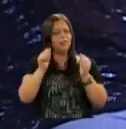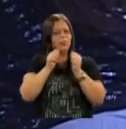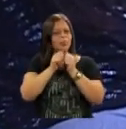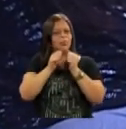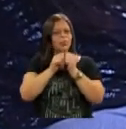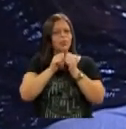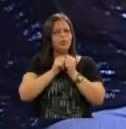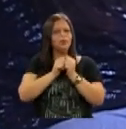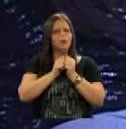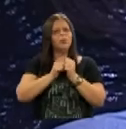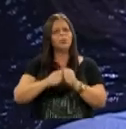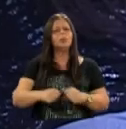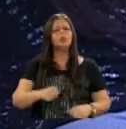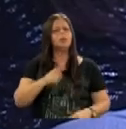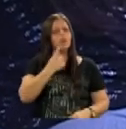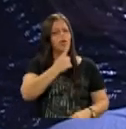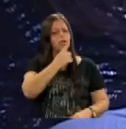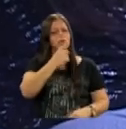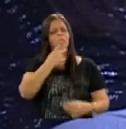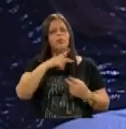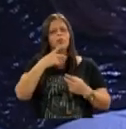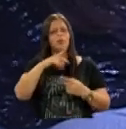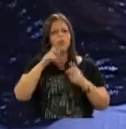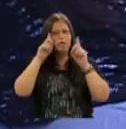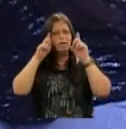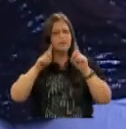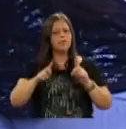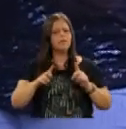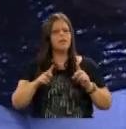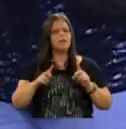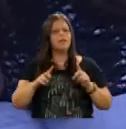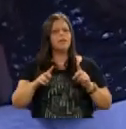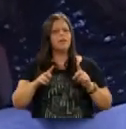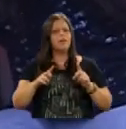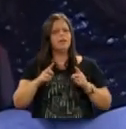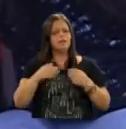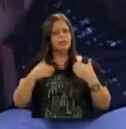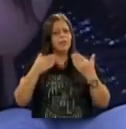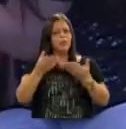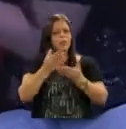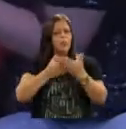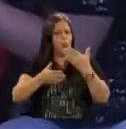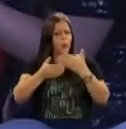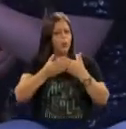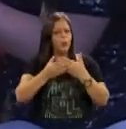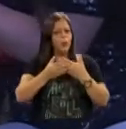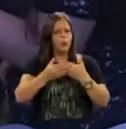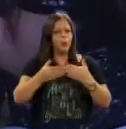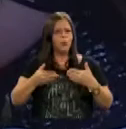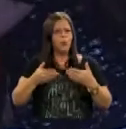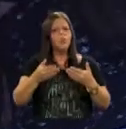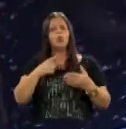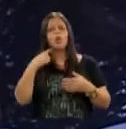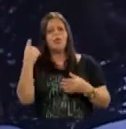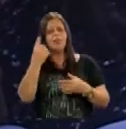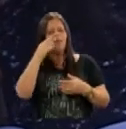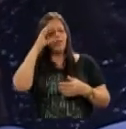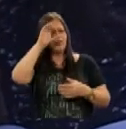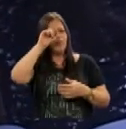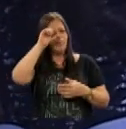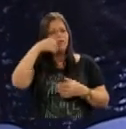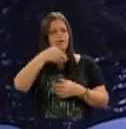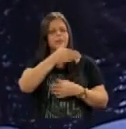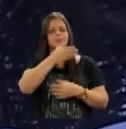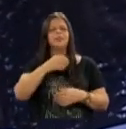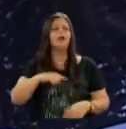qual a sua deficiência dando o máximo de si e nós aprendendo com eles é possível esperar o exame eram todos pra